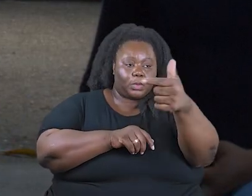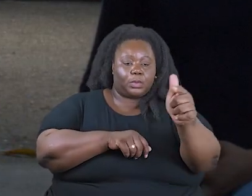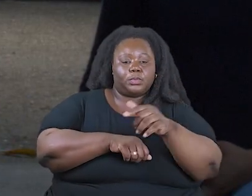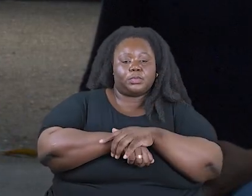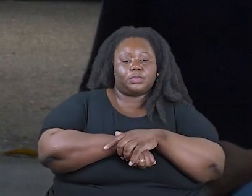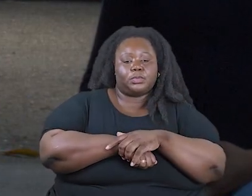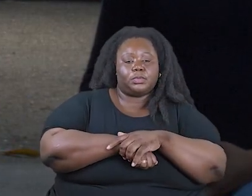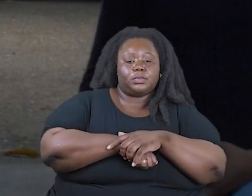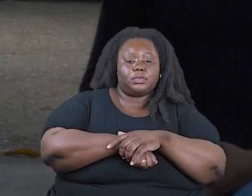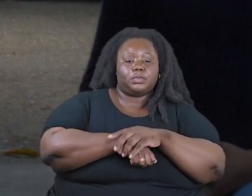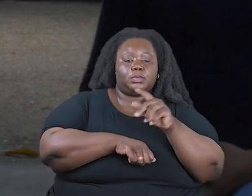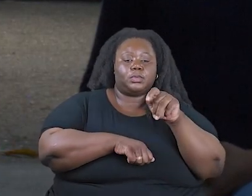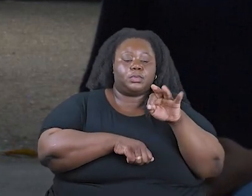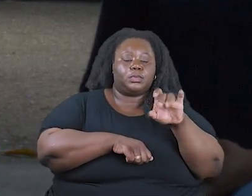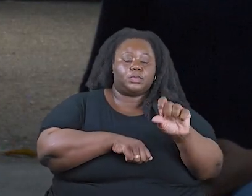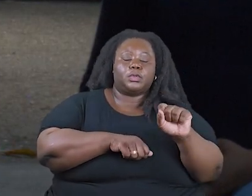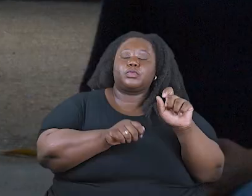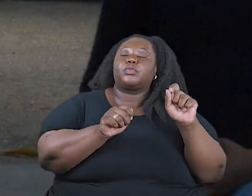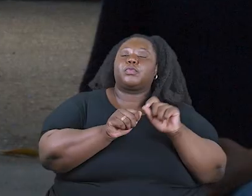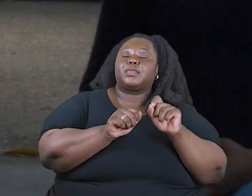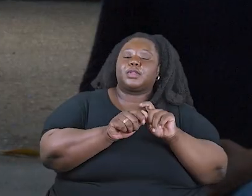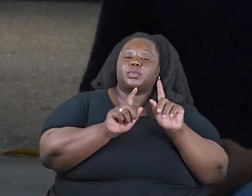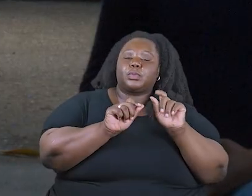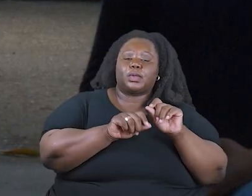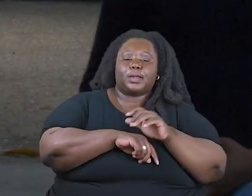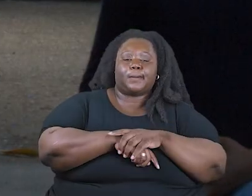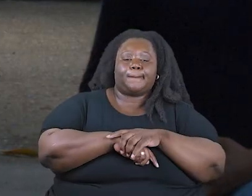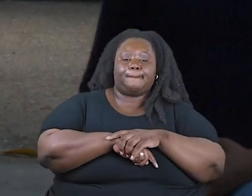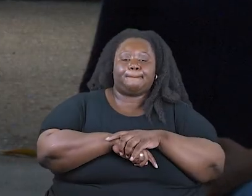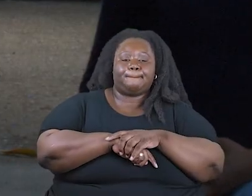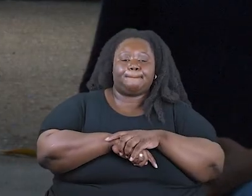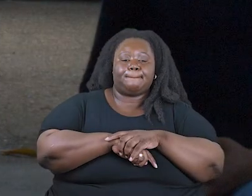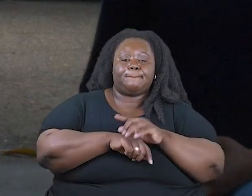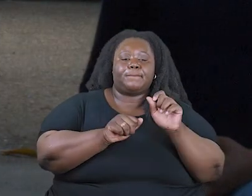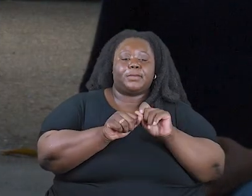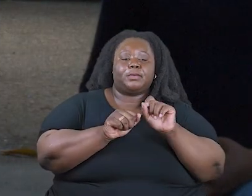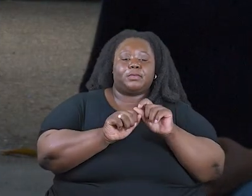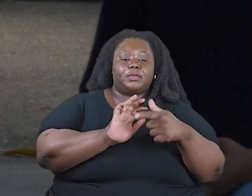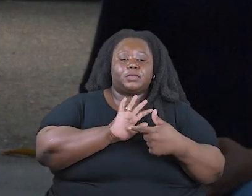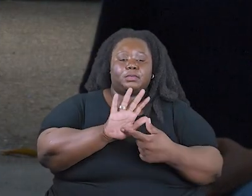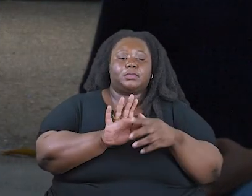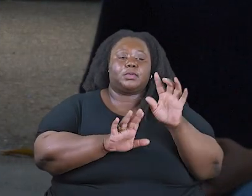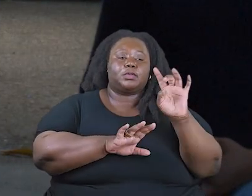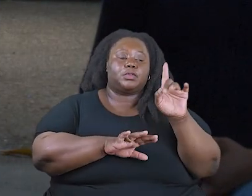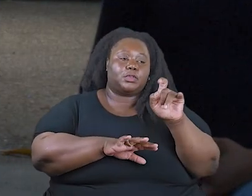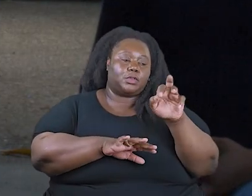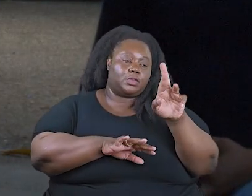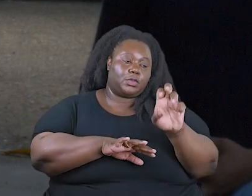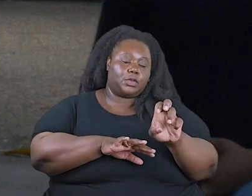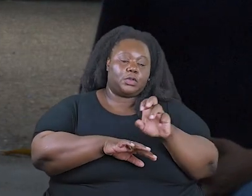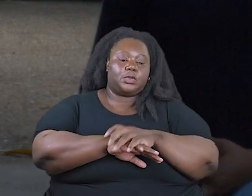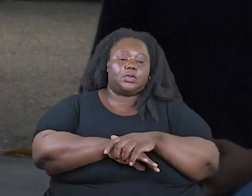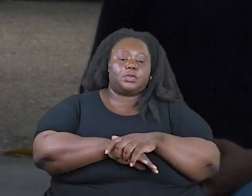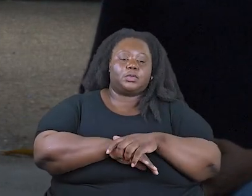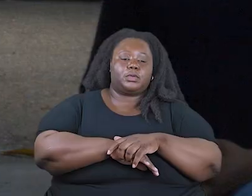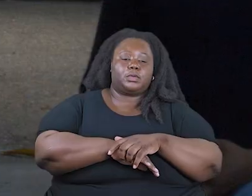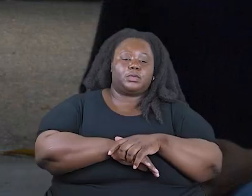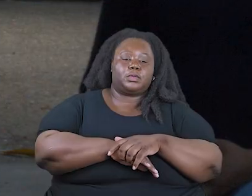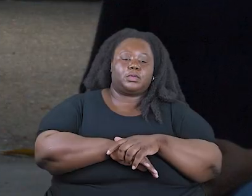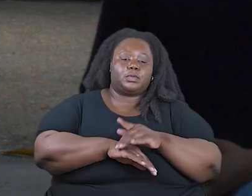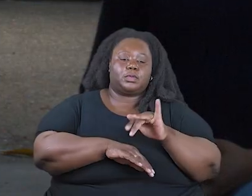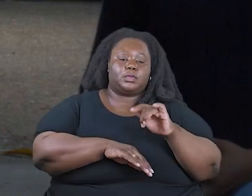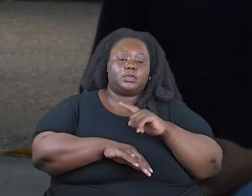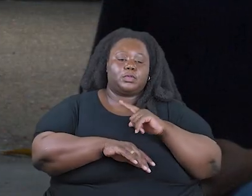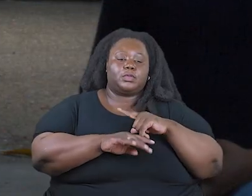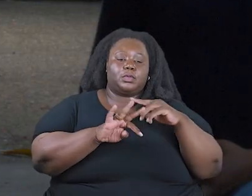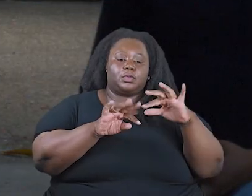para outro. O que o Nelson Lerner fez? Fizeram uma exposição só de arte com xerox.